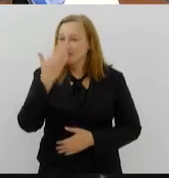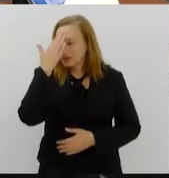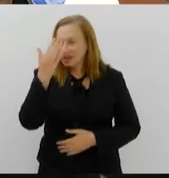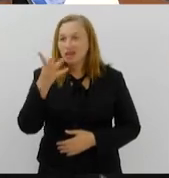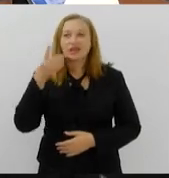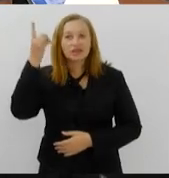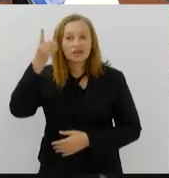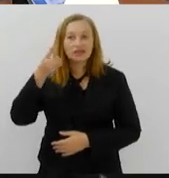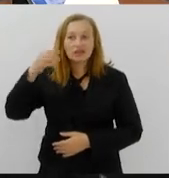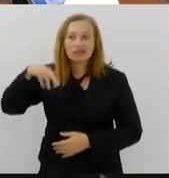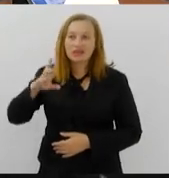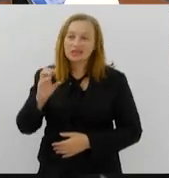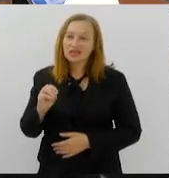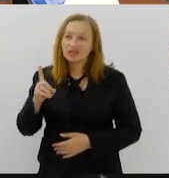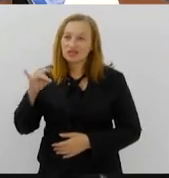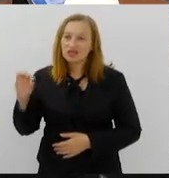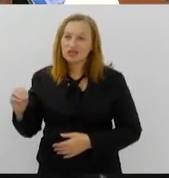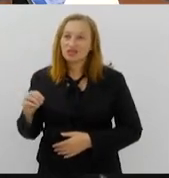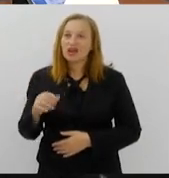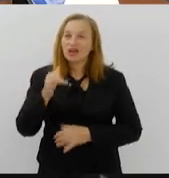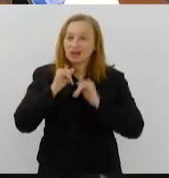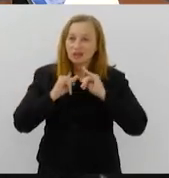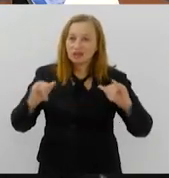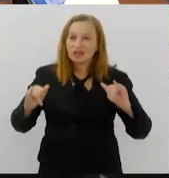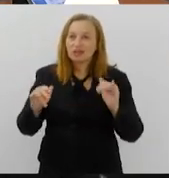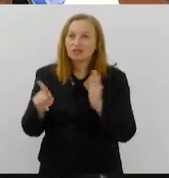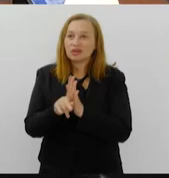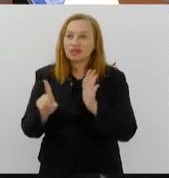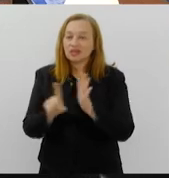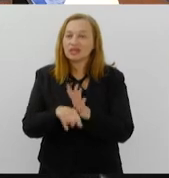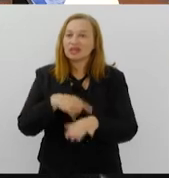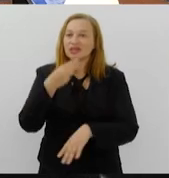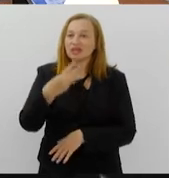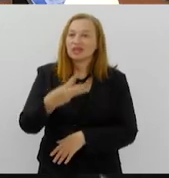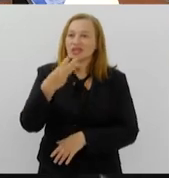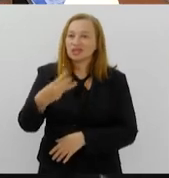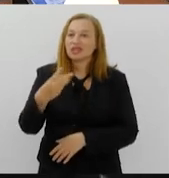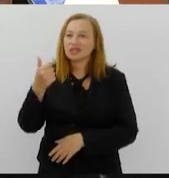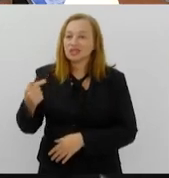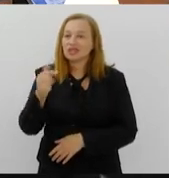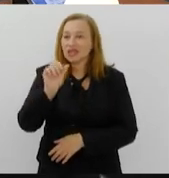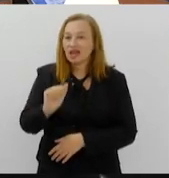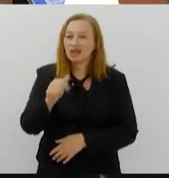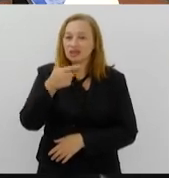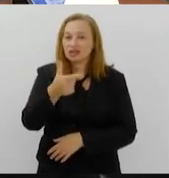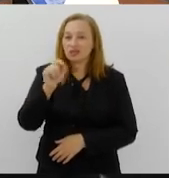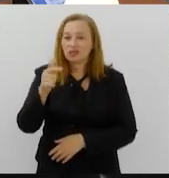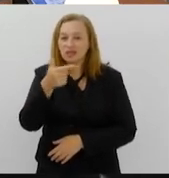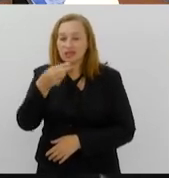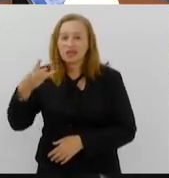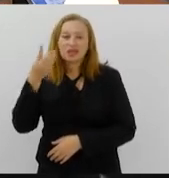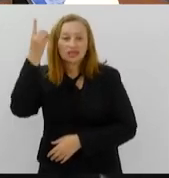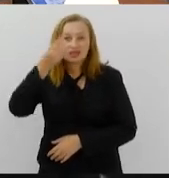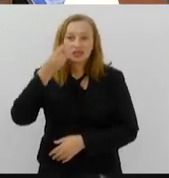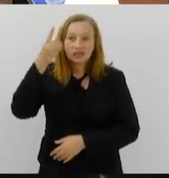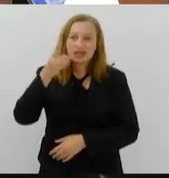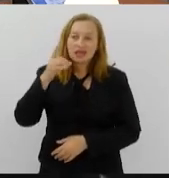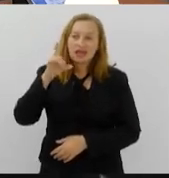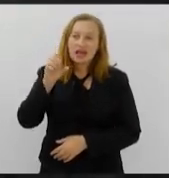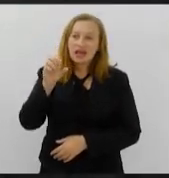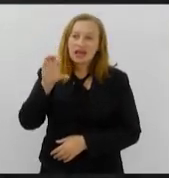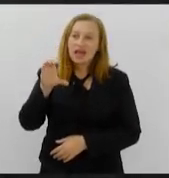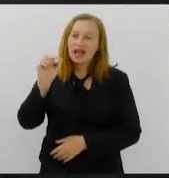deputado Marcelo Dino. Anuncio projeto de lei número 337-A de 2023, de autoria do deputado Carlinhos